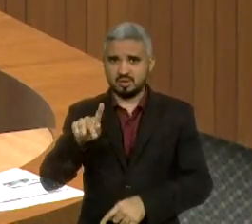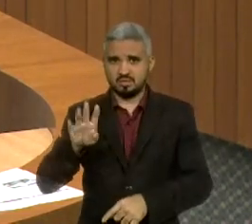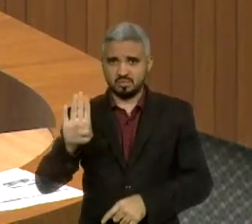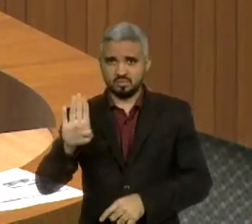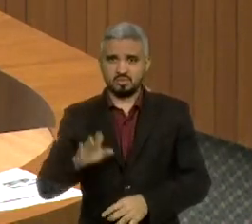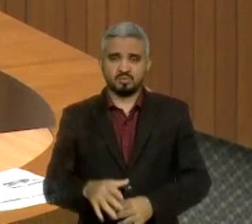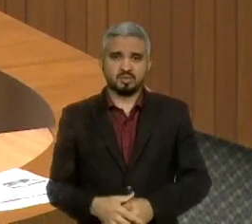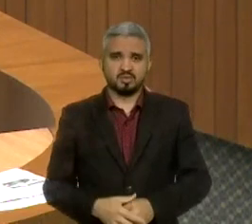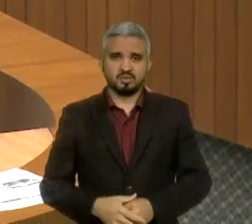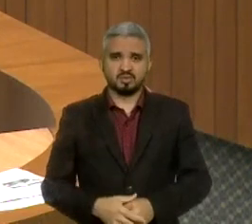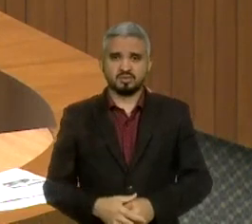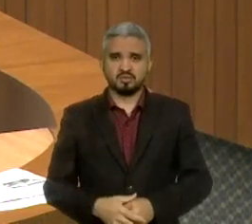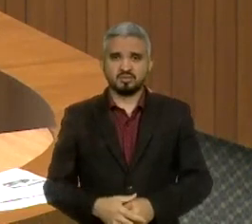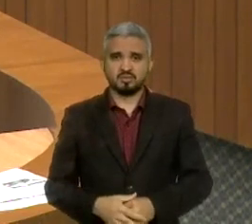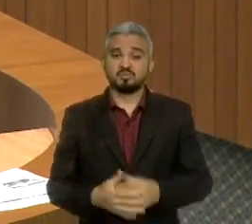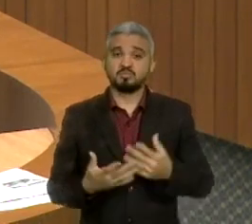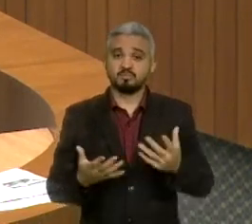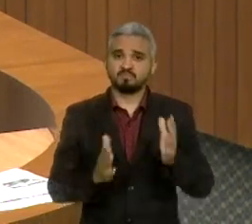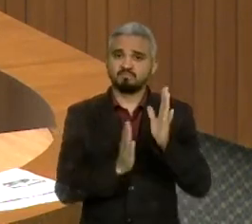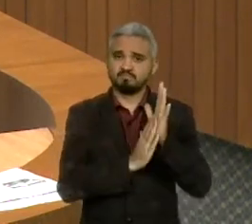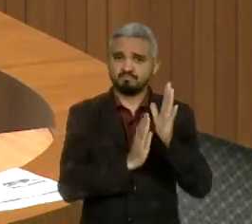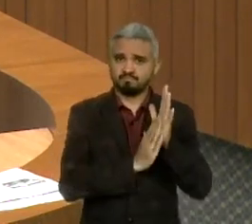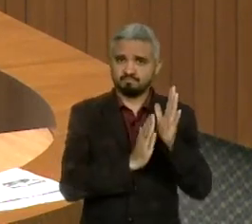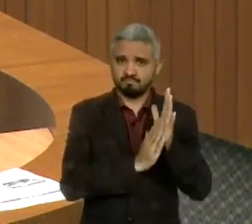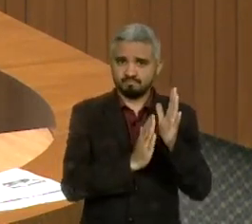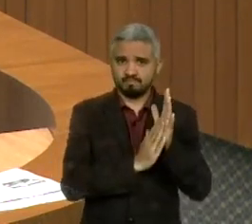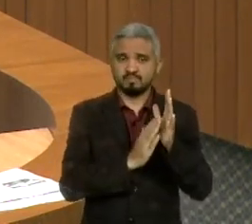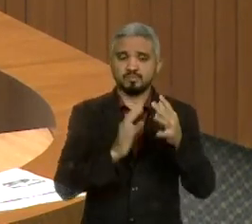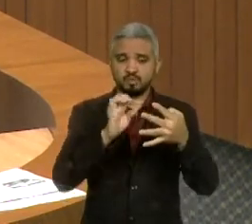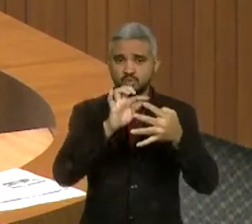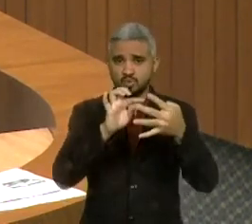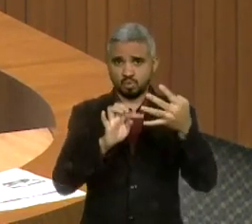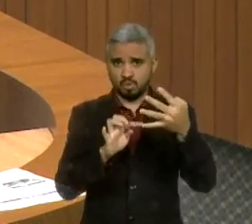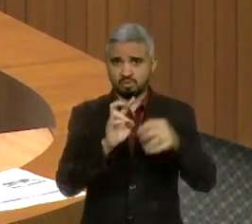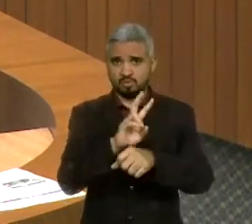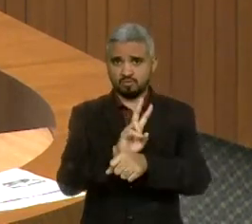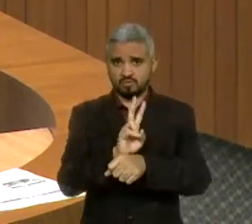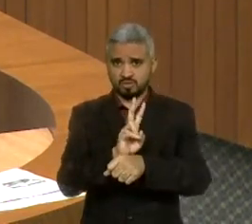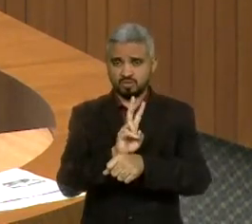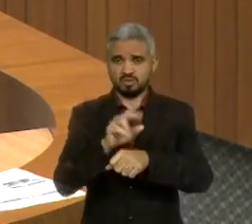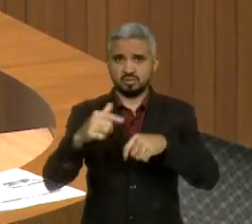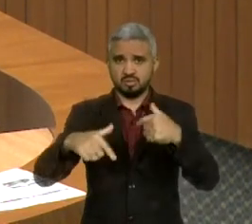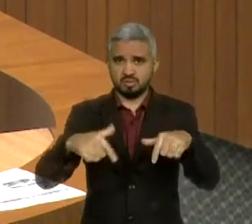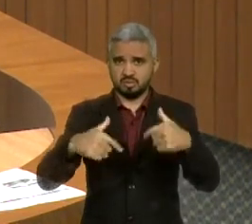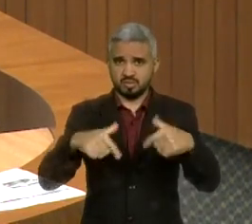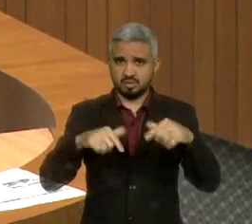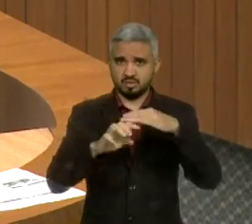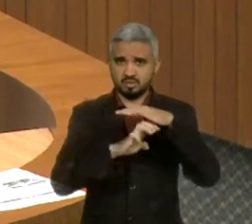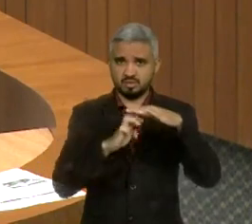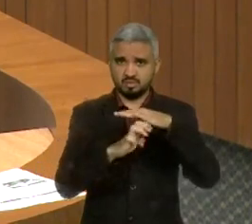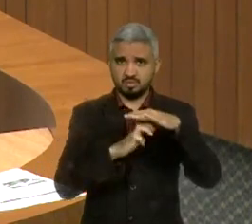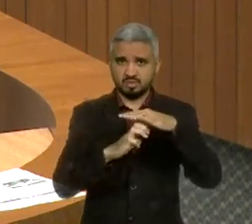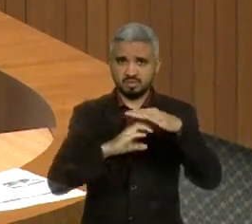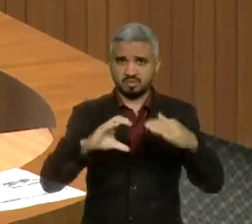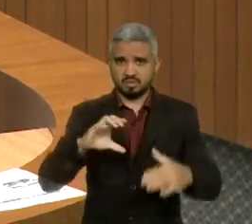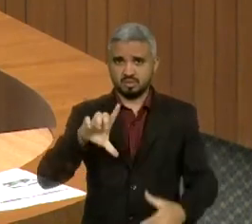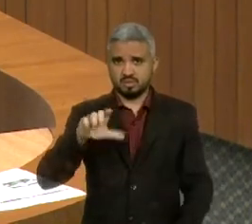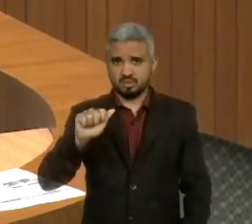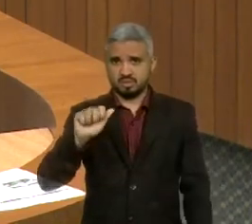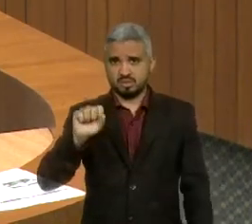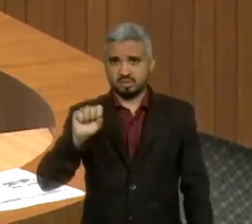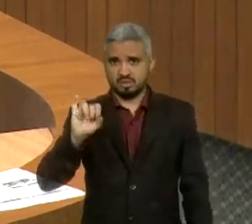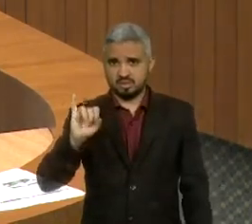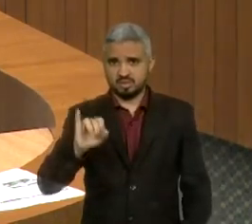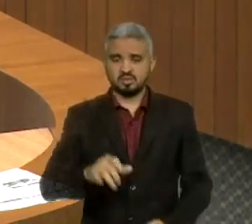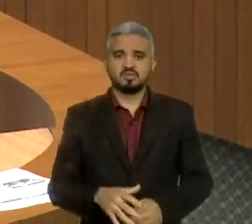demonizado como muitos pensam. Então, parabéns a essas pessoas. E, claro, o secretário de Trânsito provavelmente